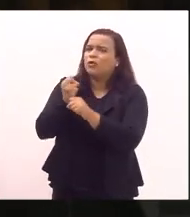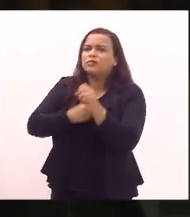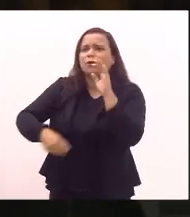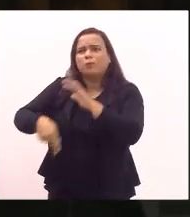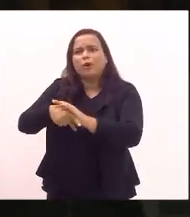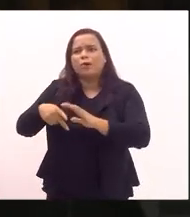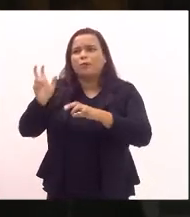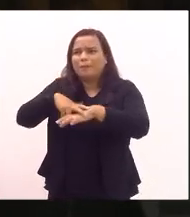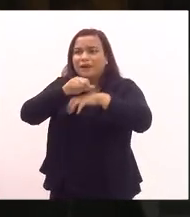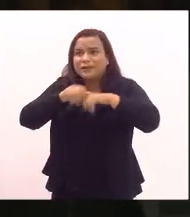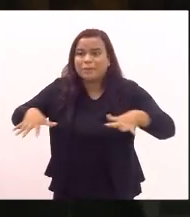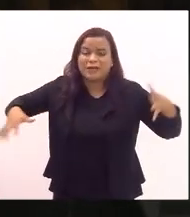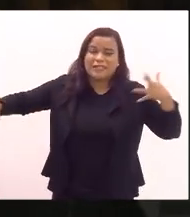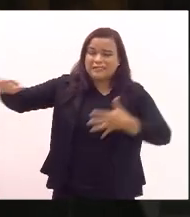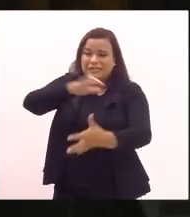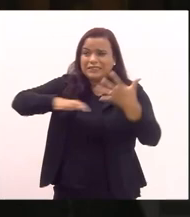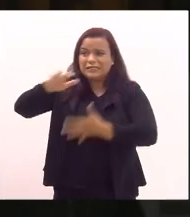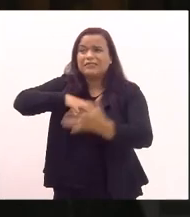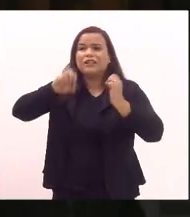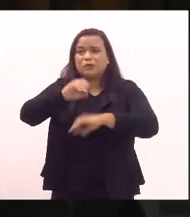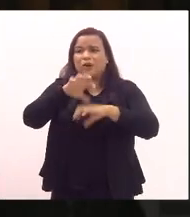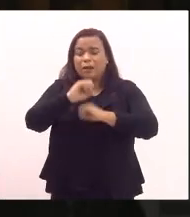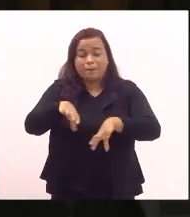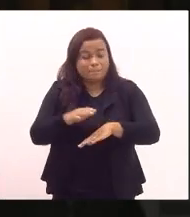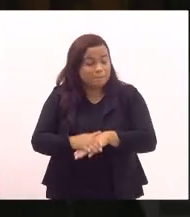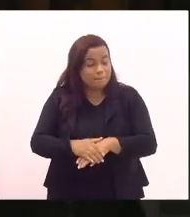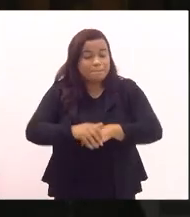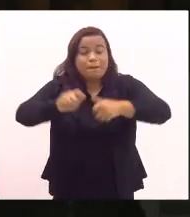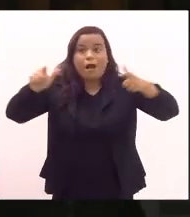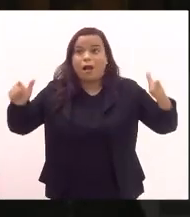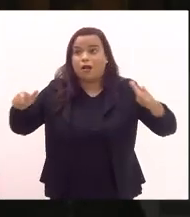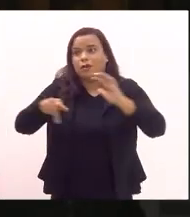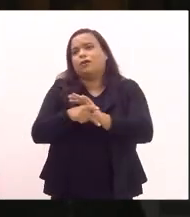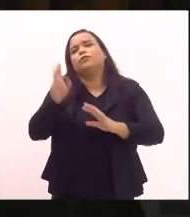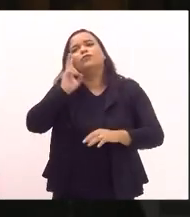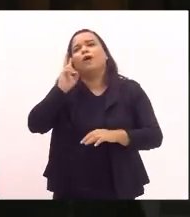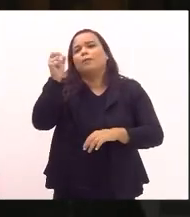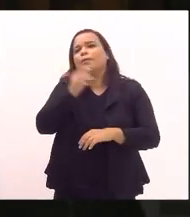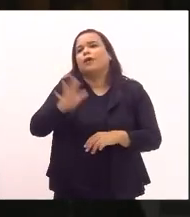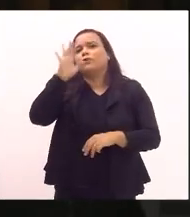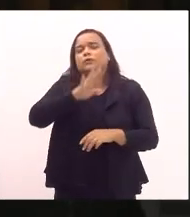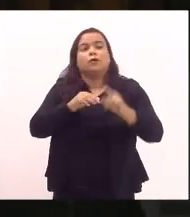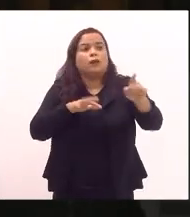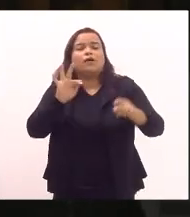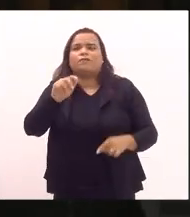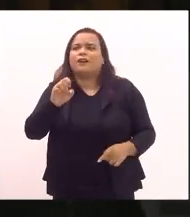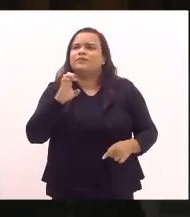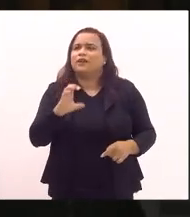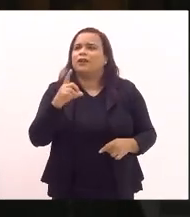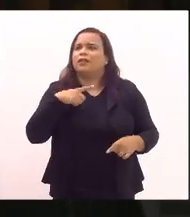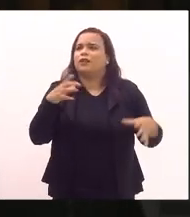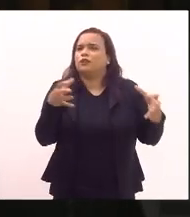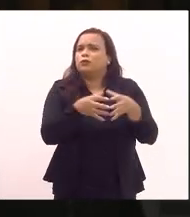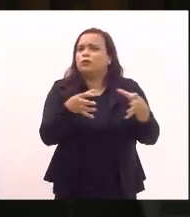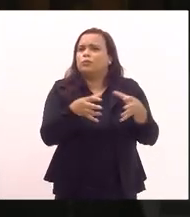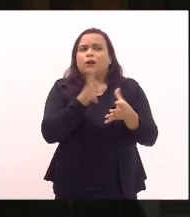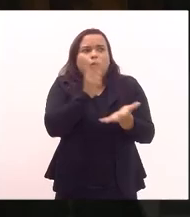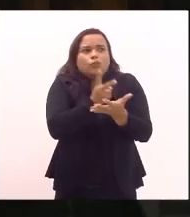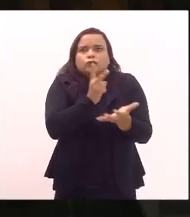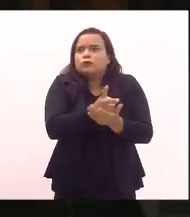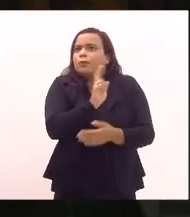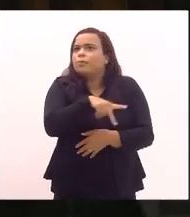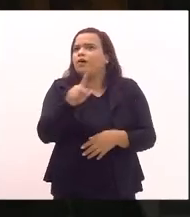na maior crise da educação da história brasileira e a Faetec tem turmas que continua o falta de